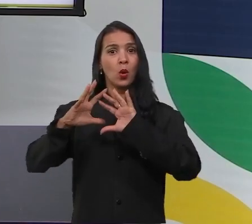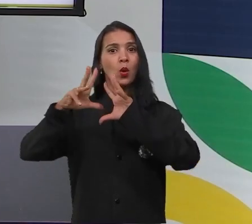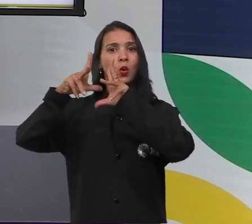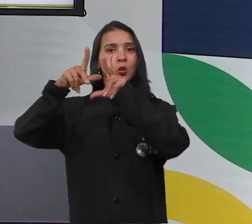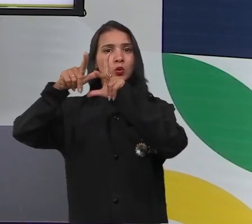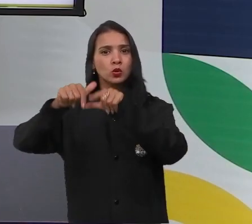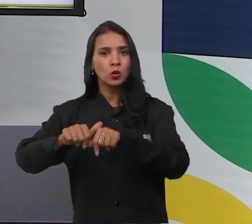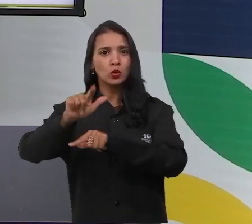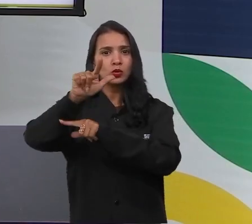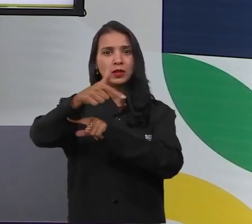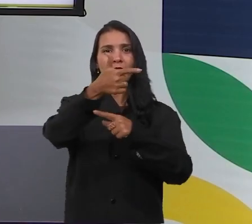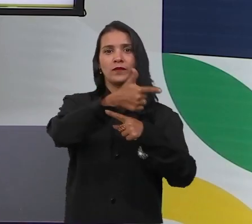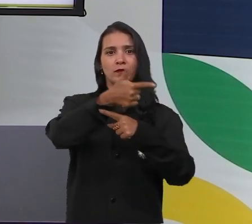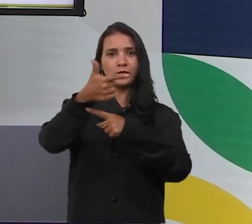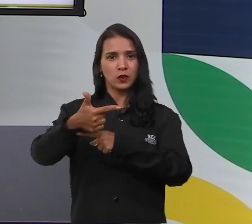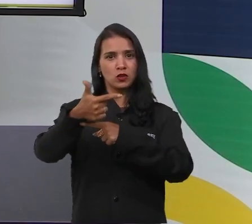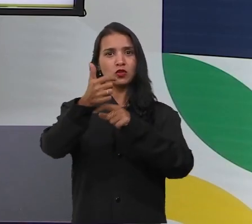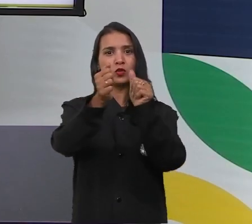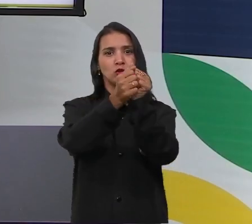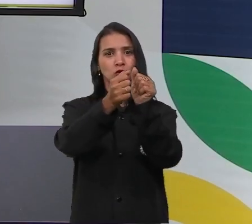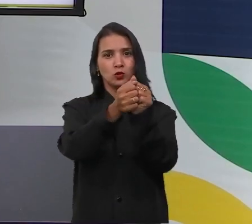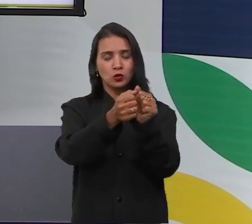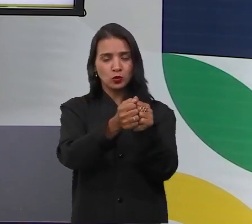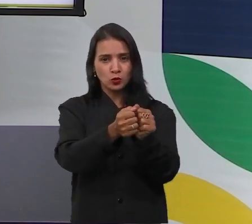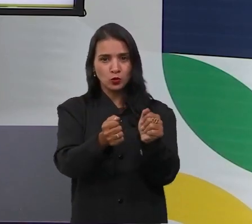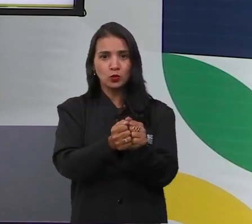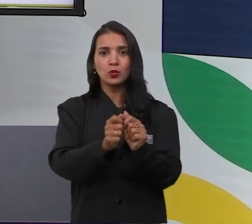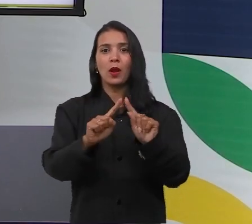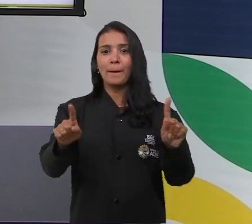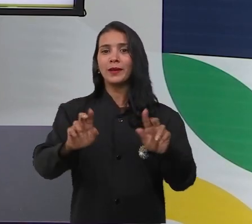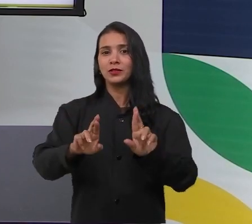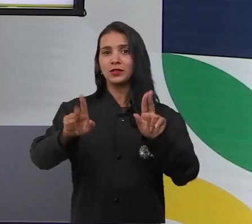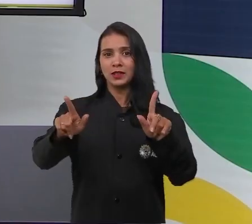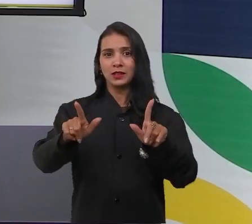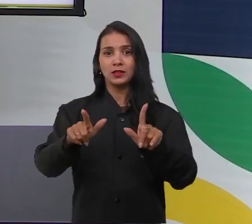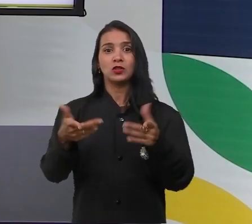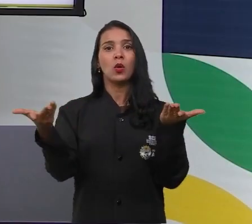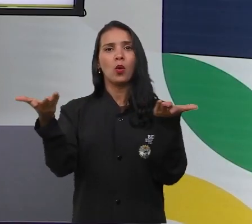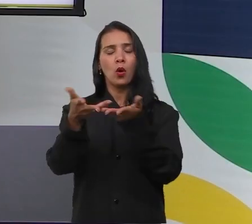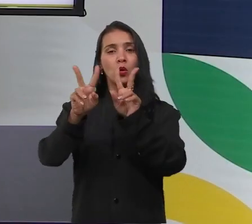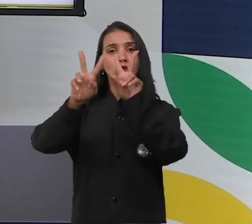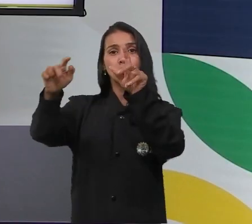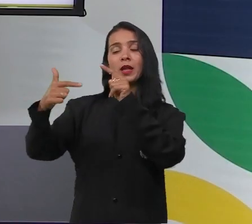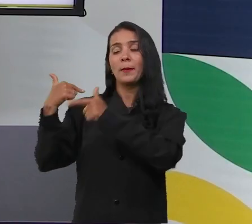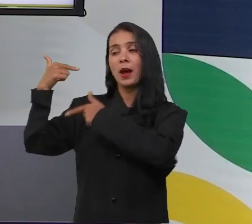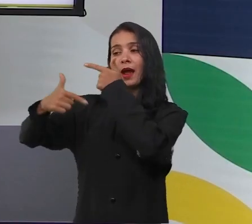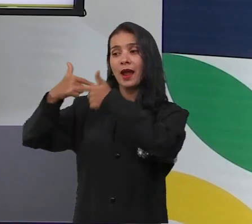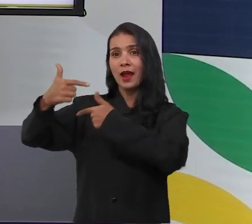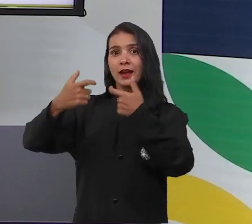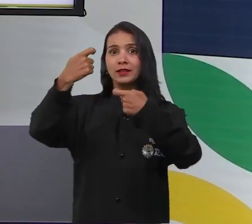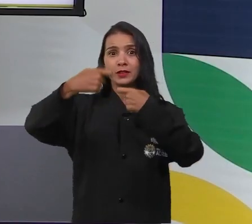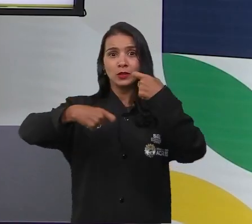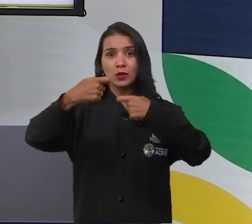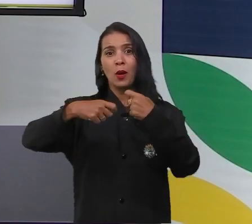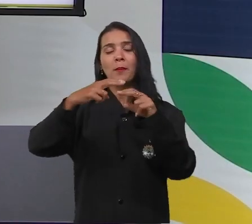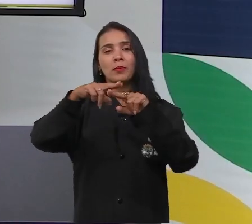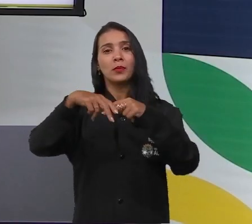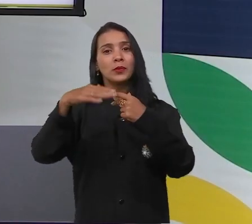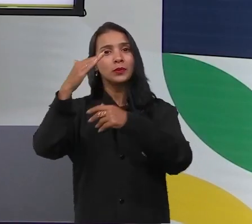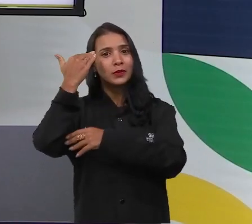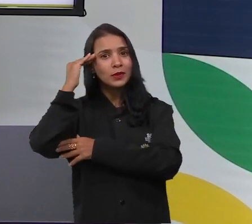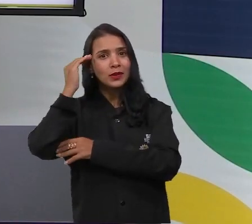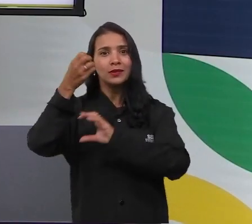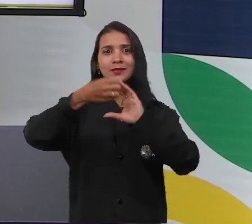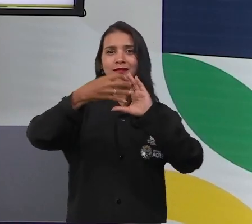autossomos, que são 22 pares. Tá ok? Mas o nosso tema é a herança sexual. A gente vai entender as características que